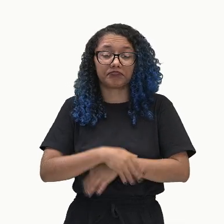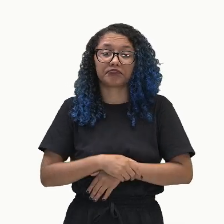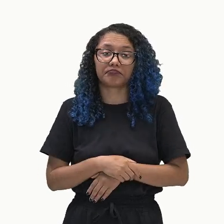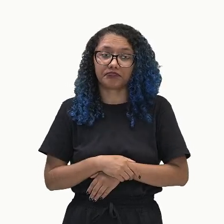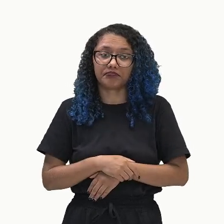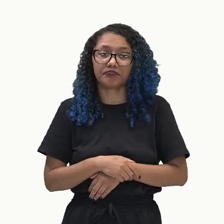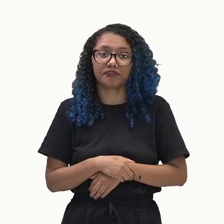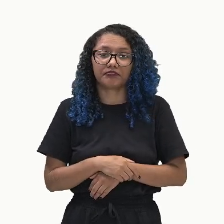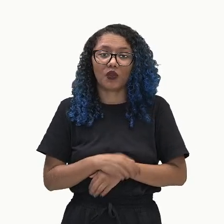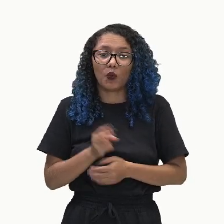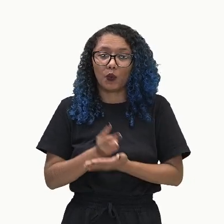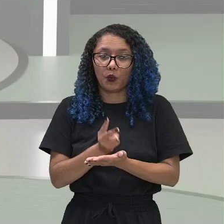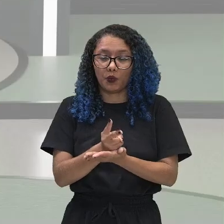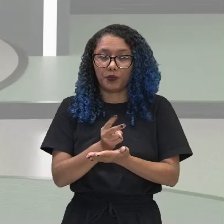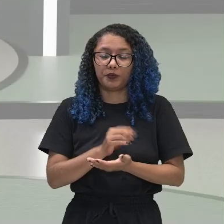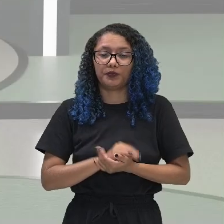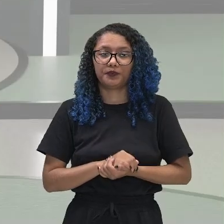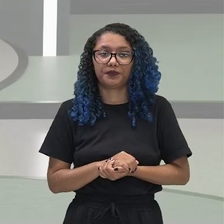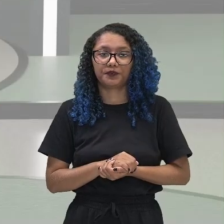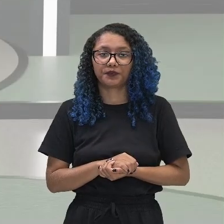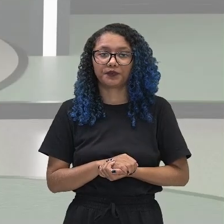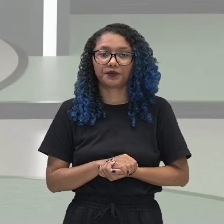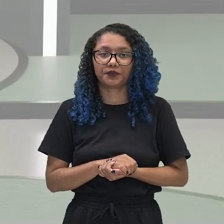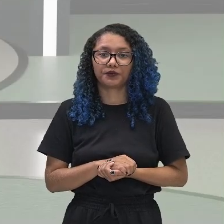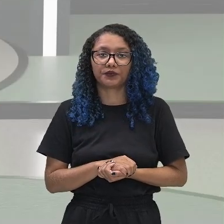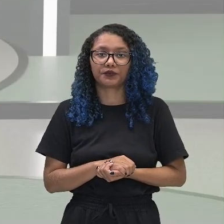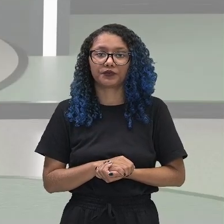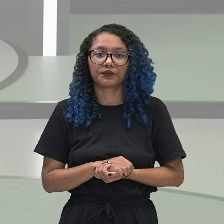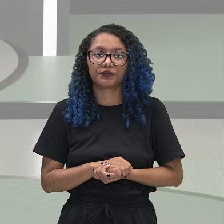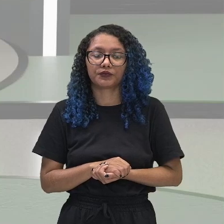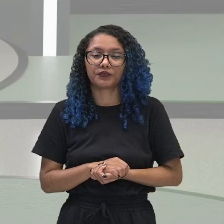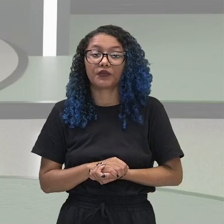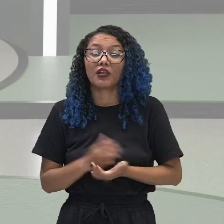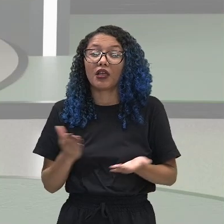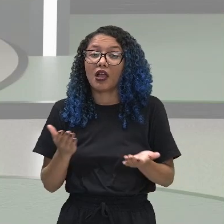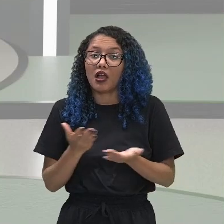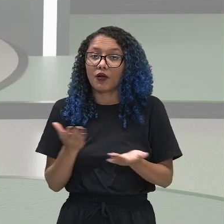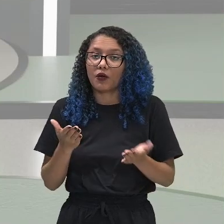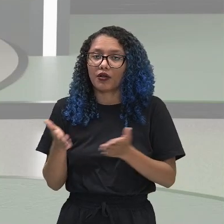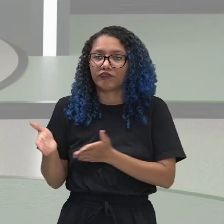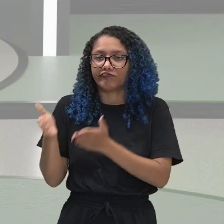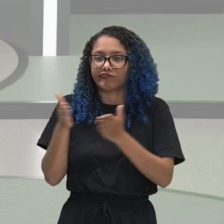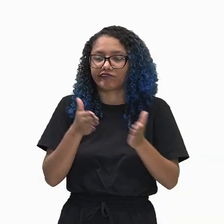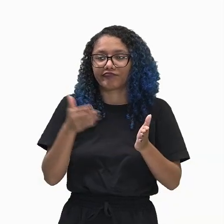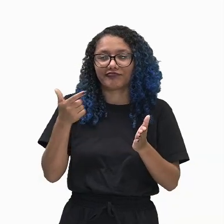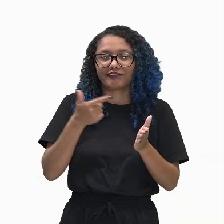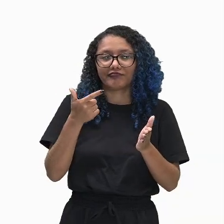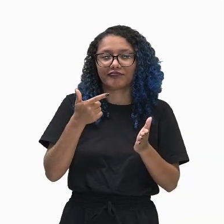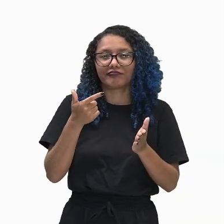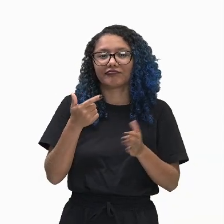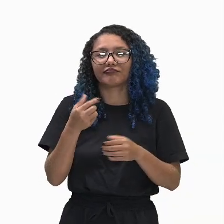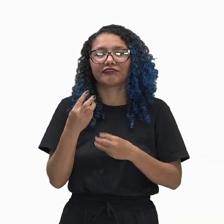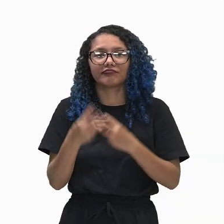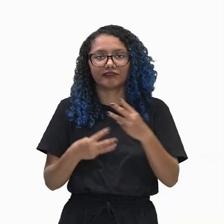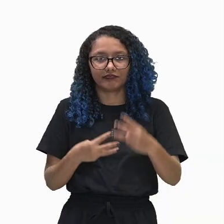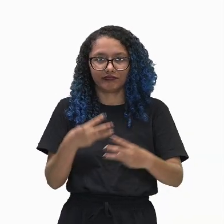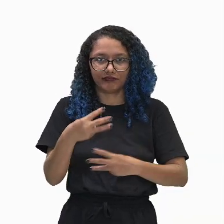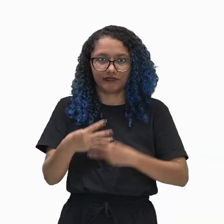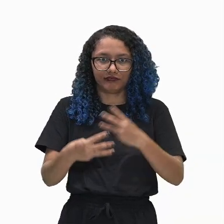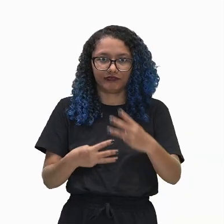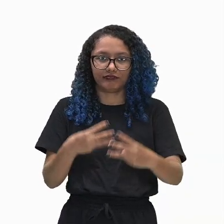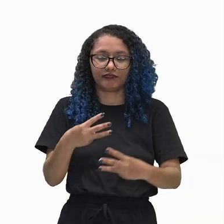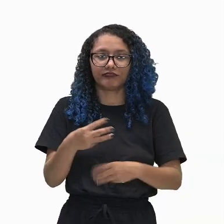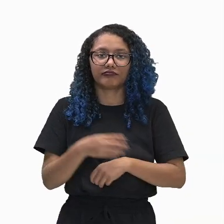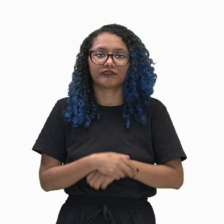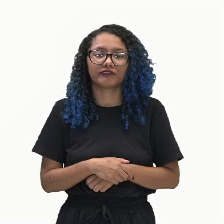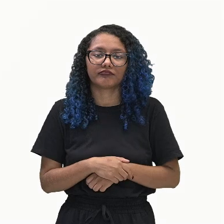dando continuidade, nós vamos conhecer a próxima fase, que é o segundo trimestre. Esse